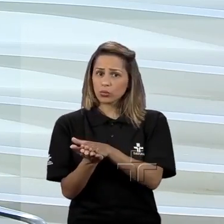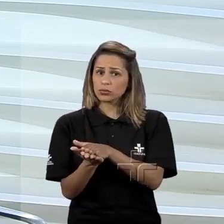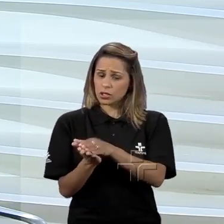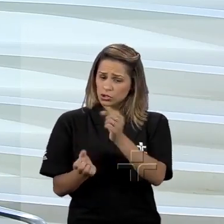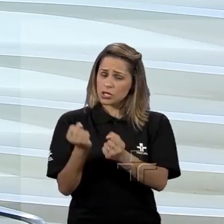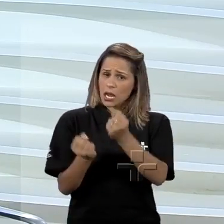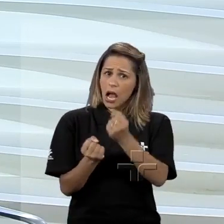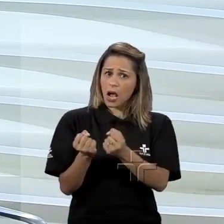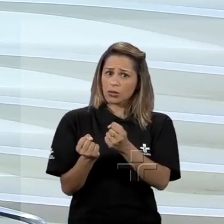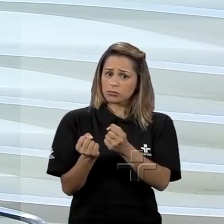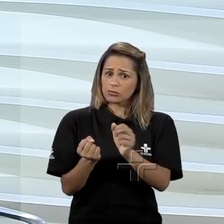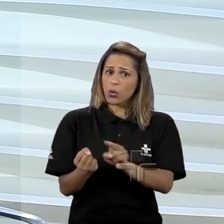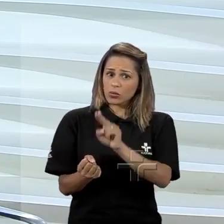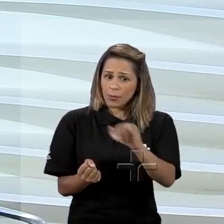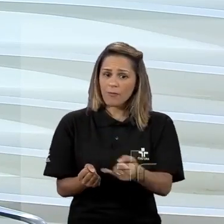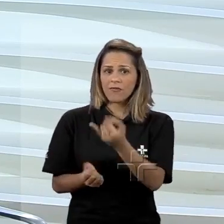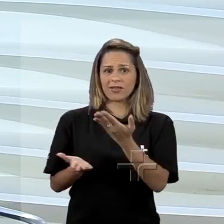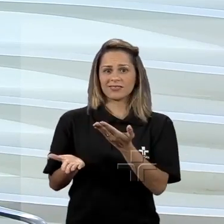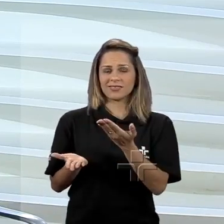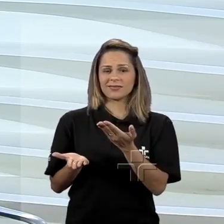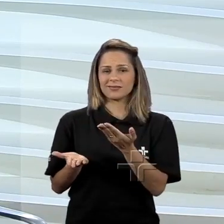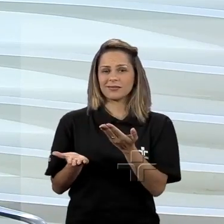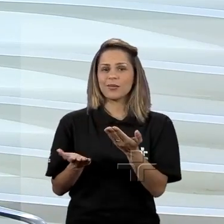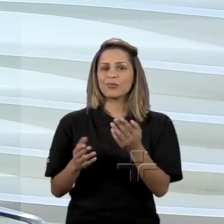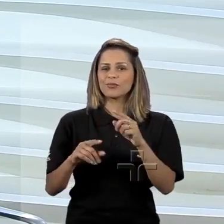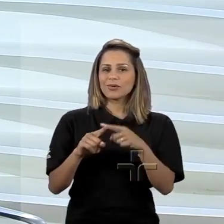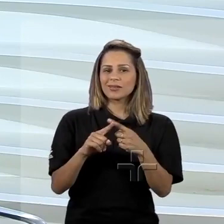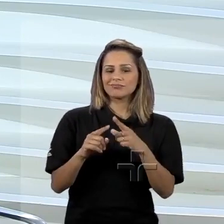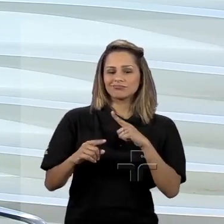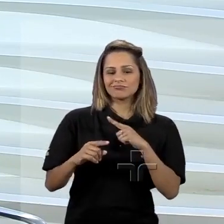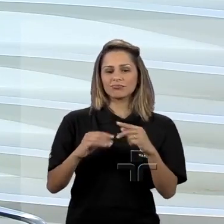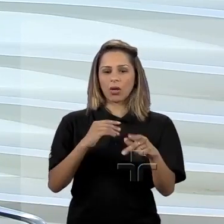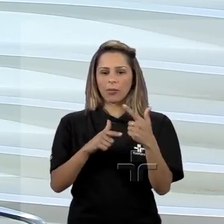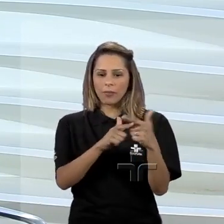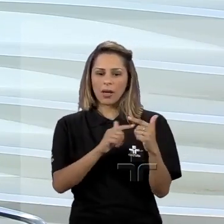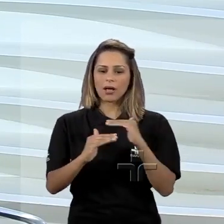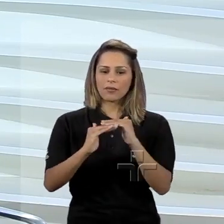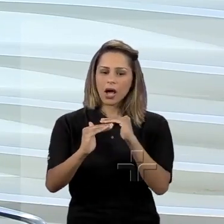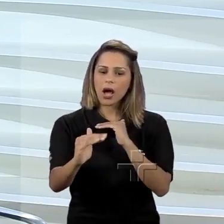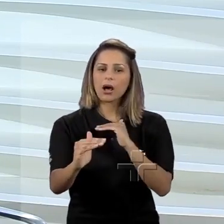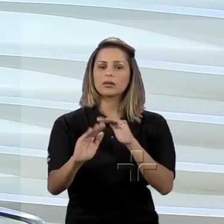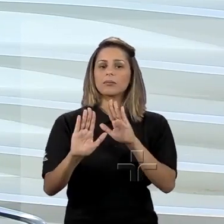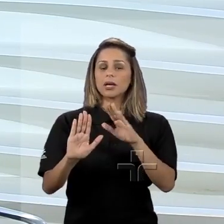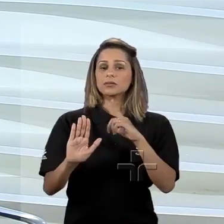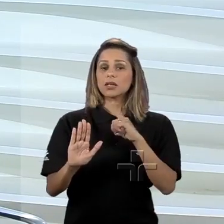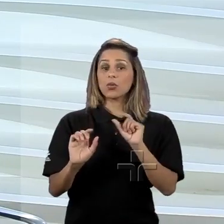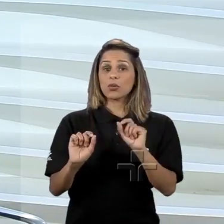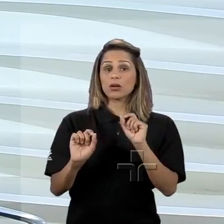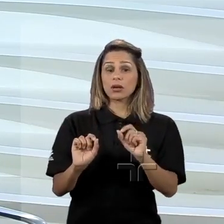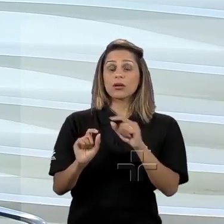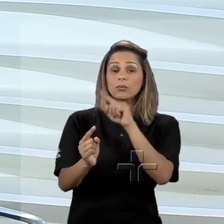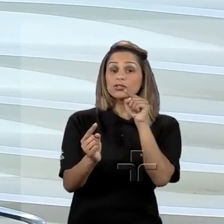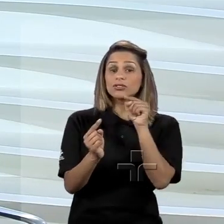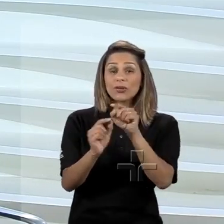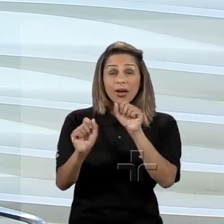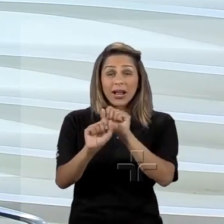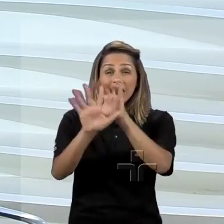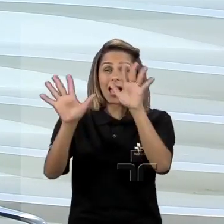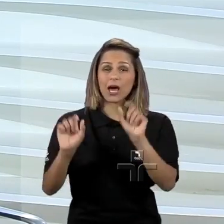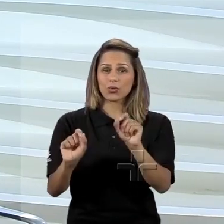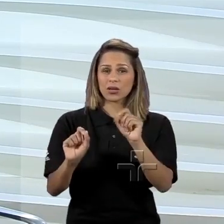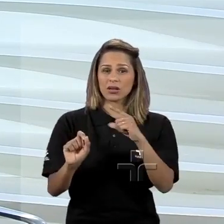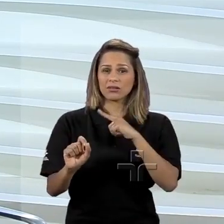pudesse ser utilizado para o asfalto, com uma alegação muito clara e muito óbvia. com menos buracos, menos